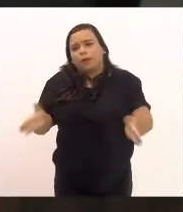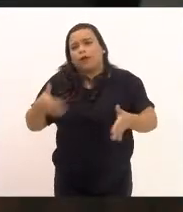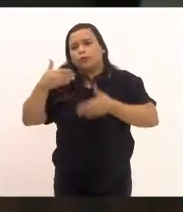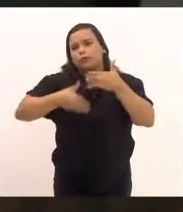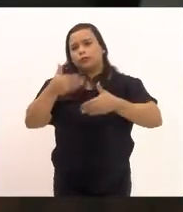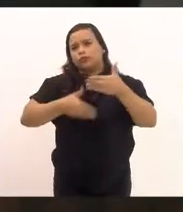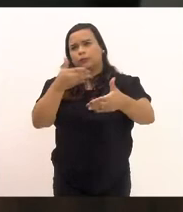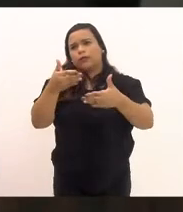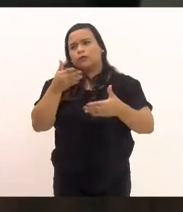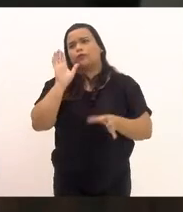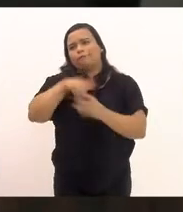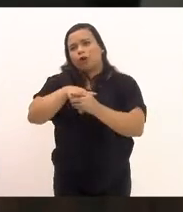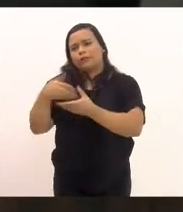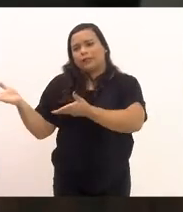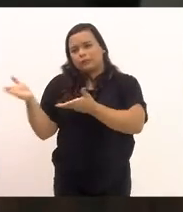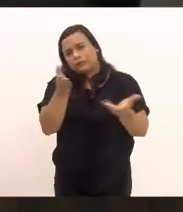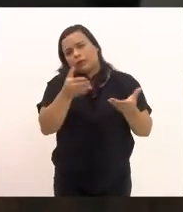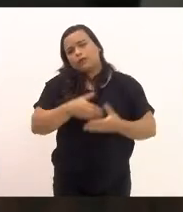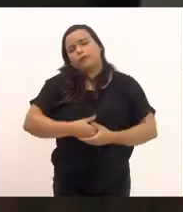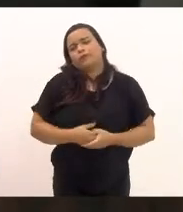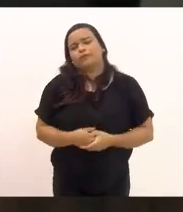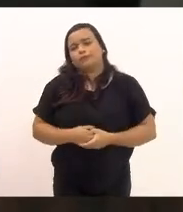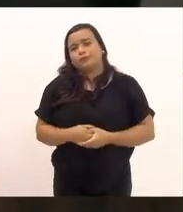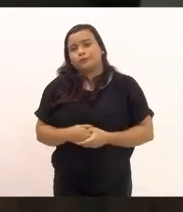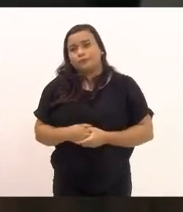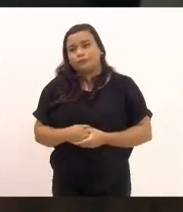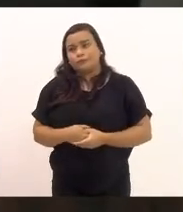procedimento de votação.